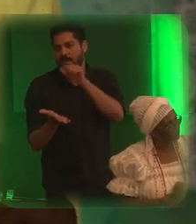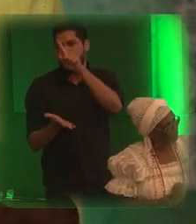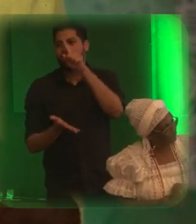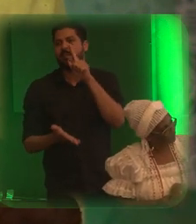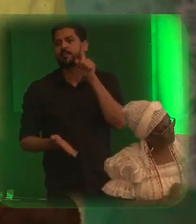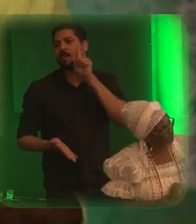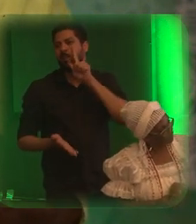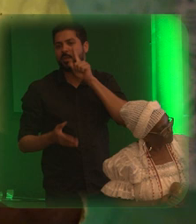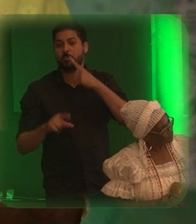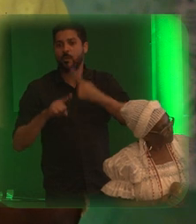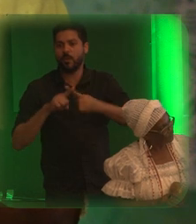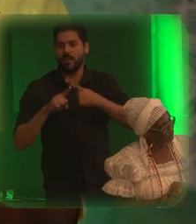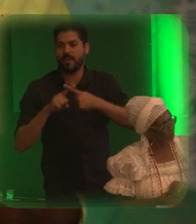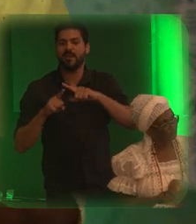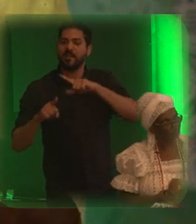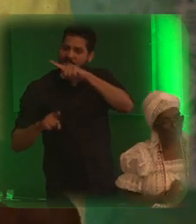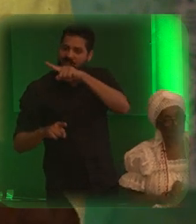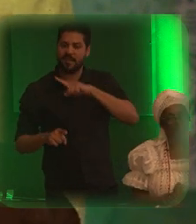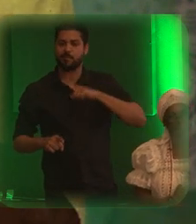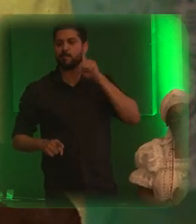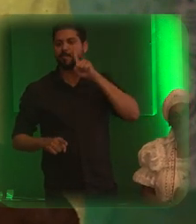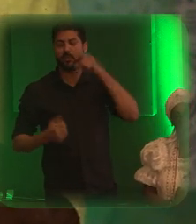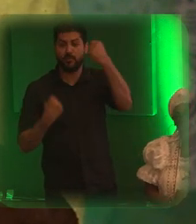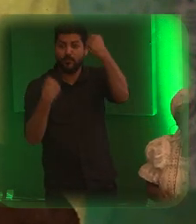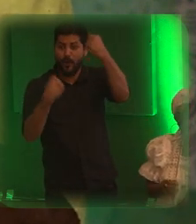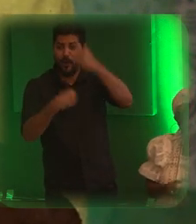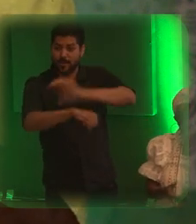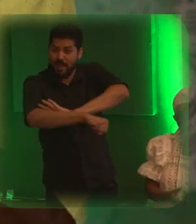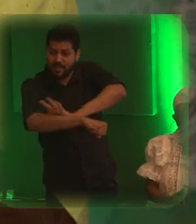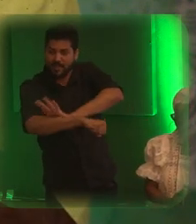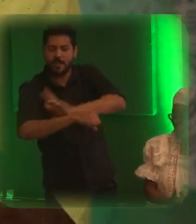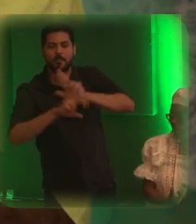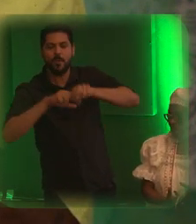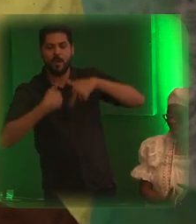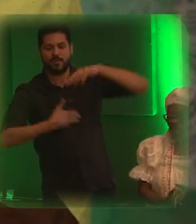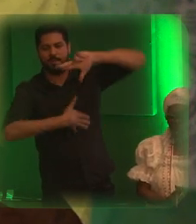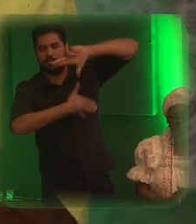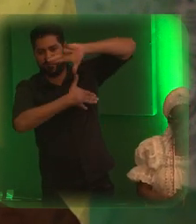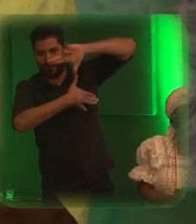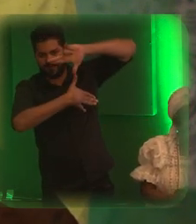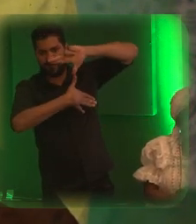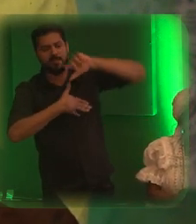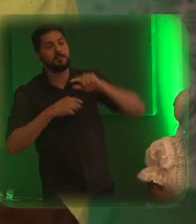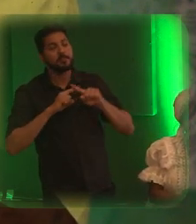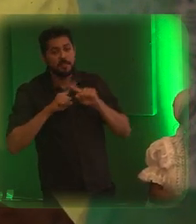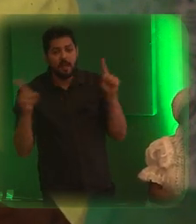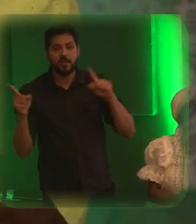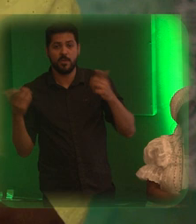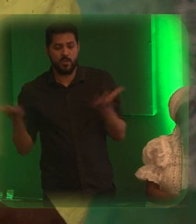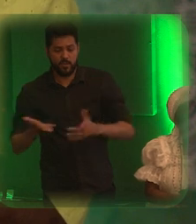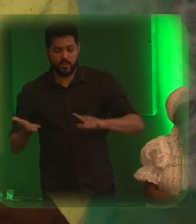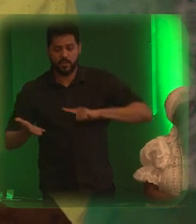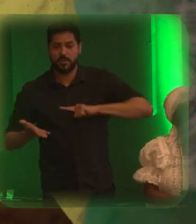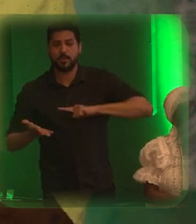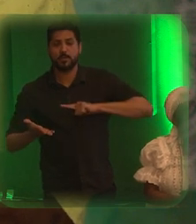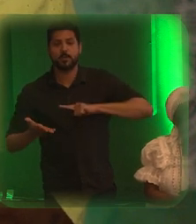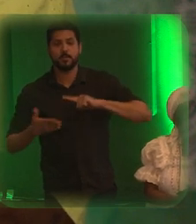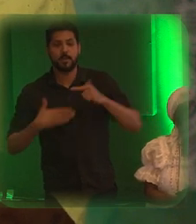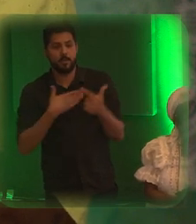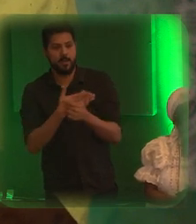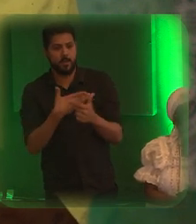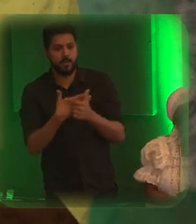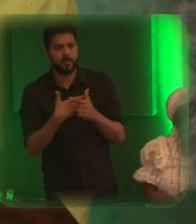racismo. Então, em nome disso, ministro, nessas boas condições, o senhor hoje tem o papel de ser o novo Zumbi dos